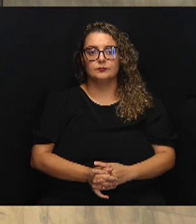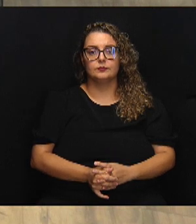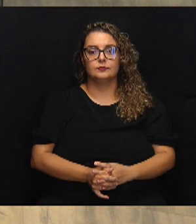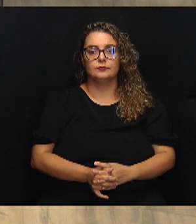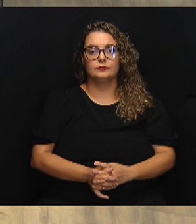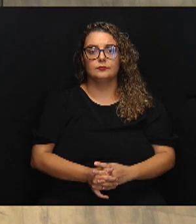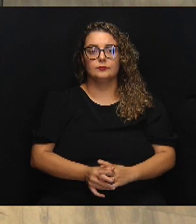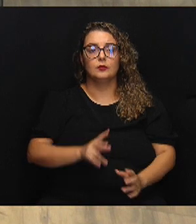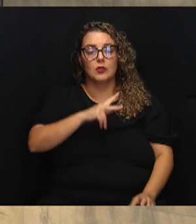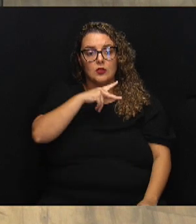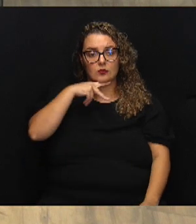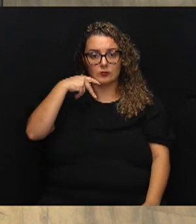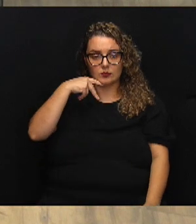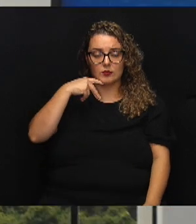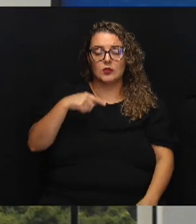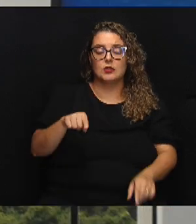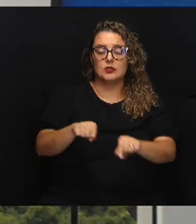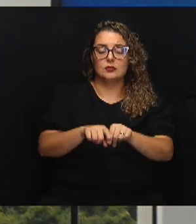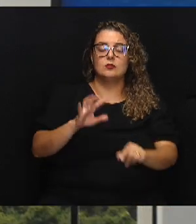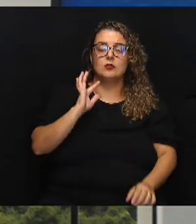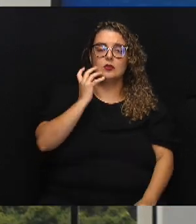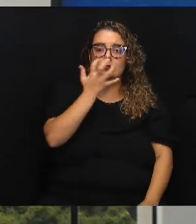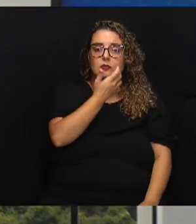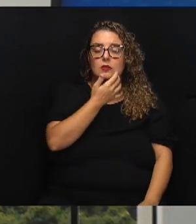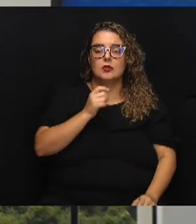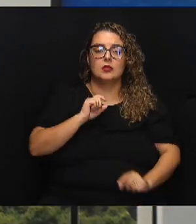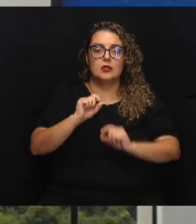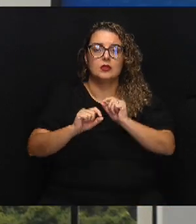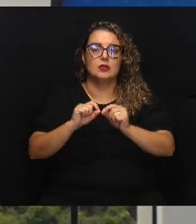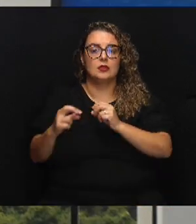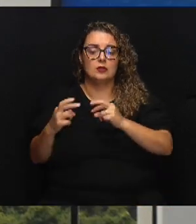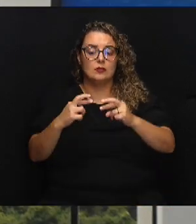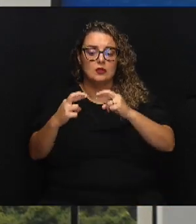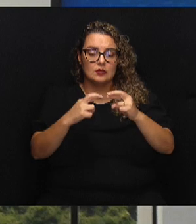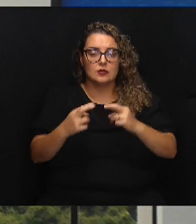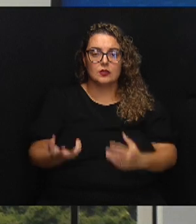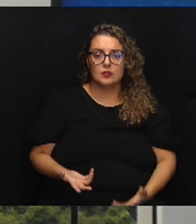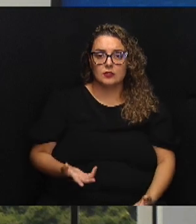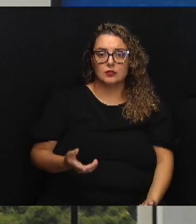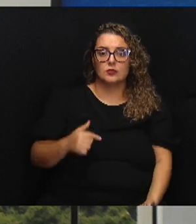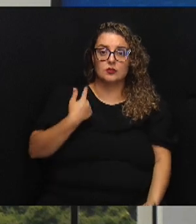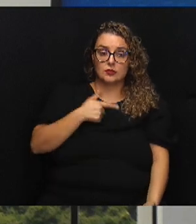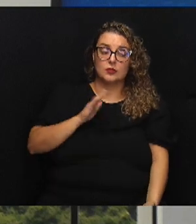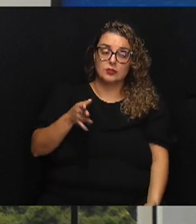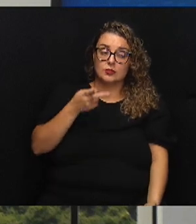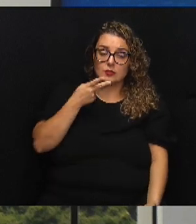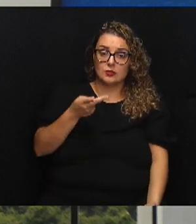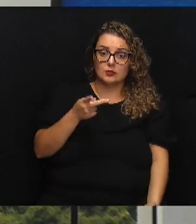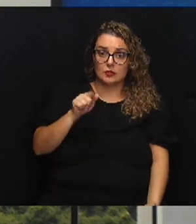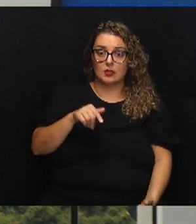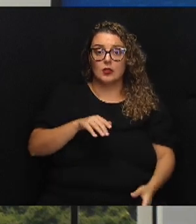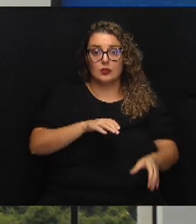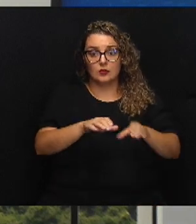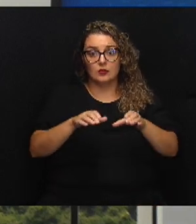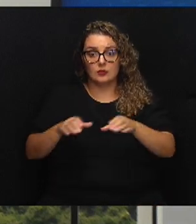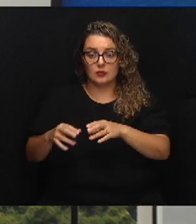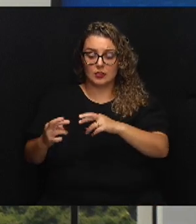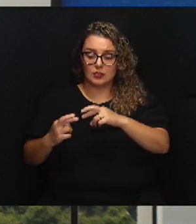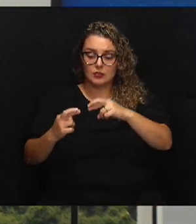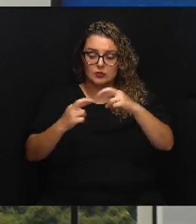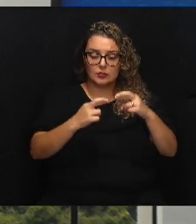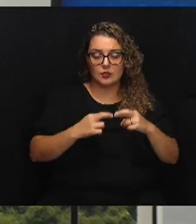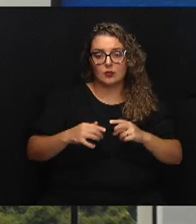Para o Permínio e para o Herbert, quem realiza a fiscalização, né, a gente já citou aqui, é a Coordenadoria de